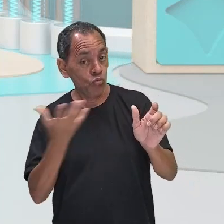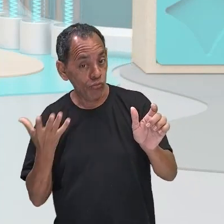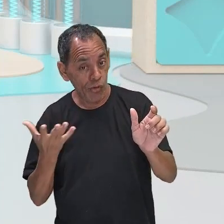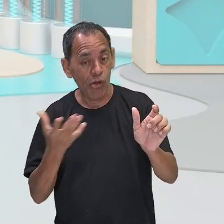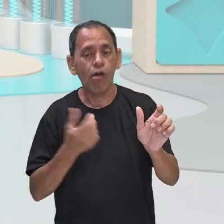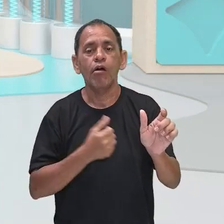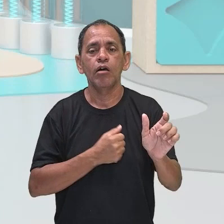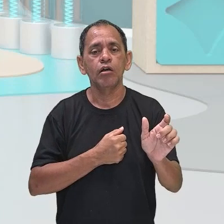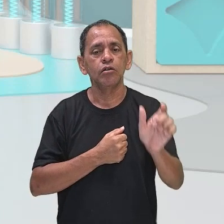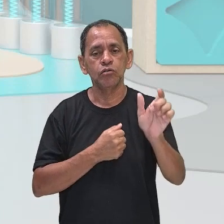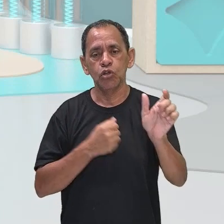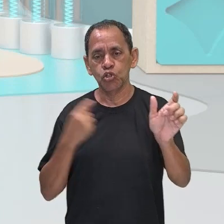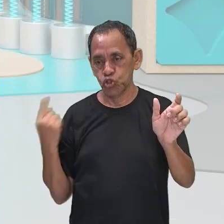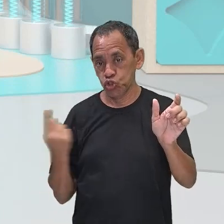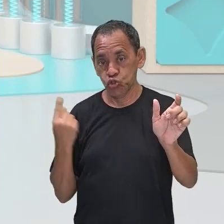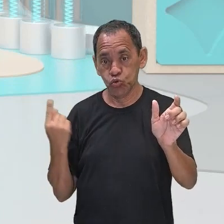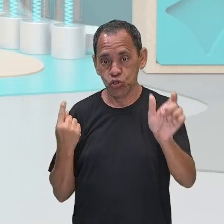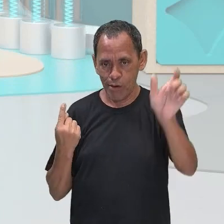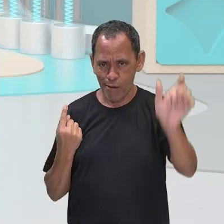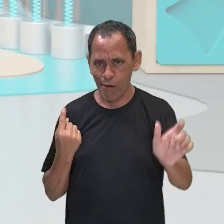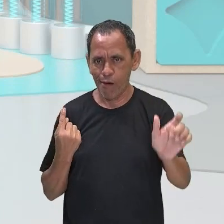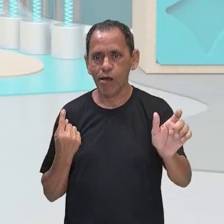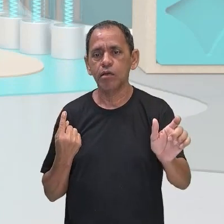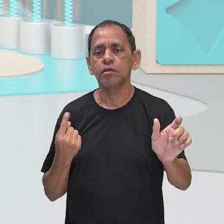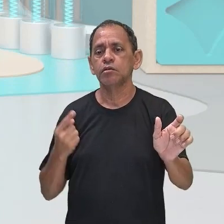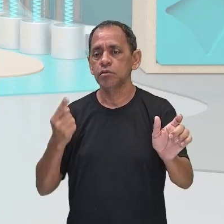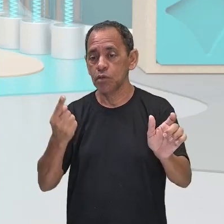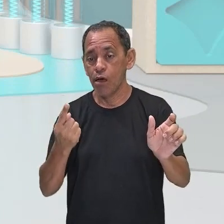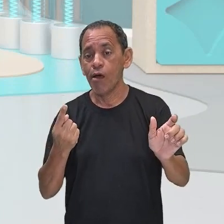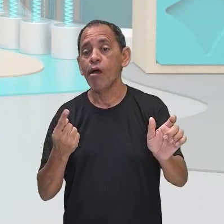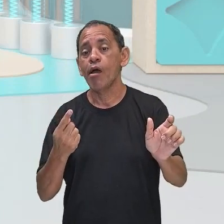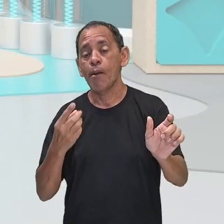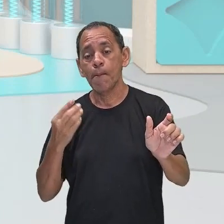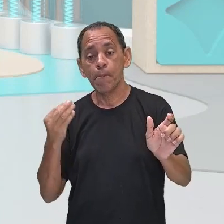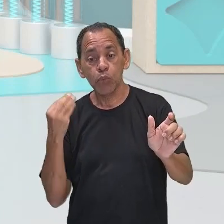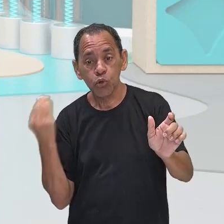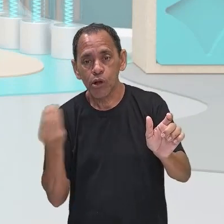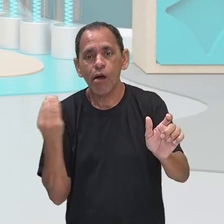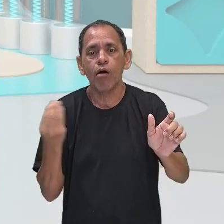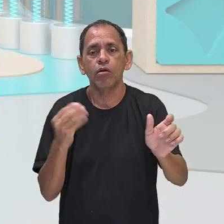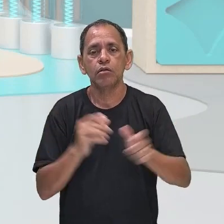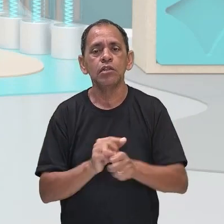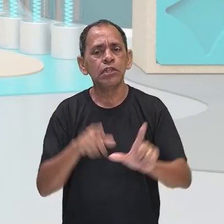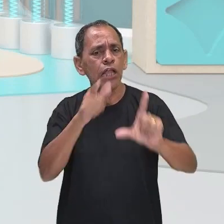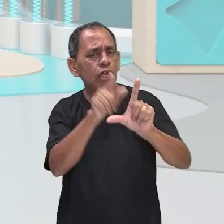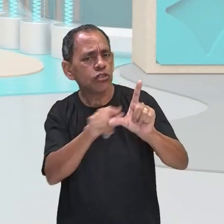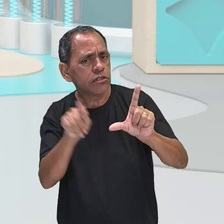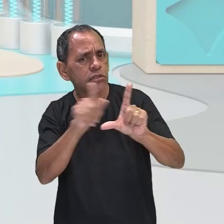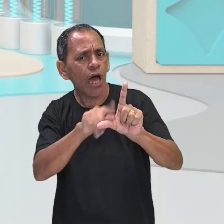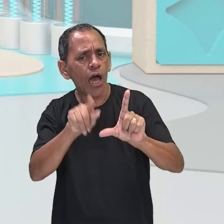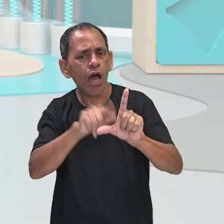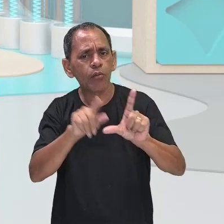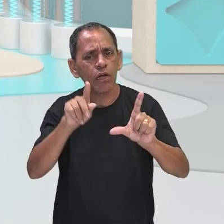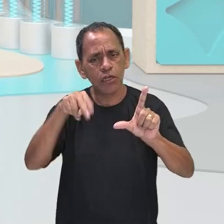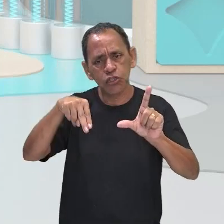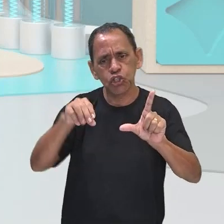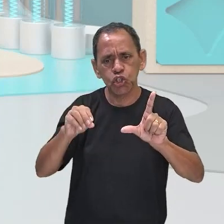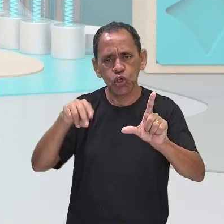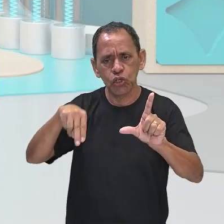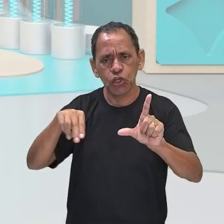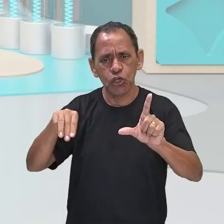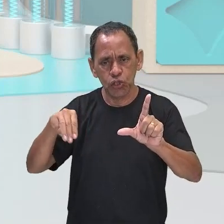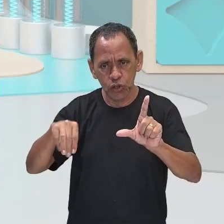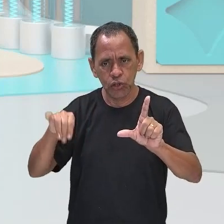o substantivo lá no sintagma nominal estiver no gênero, for pertencente ao gênero